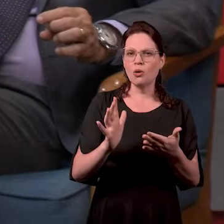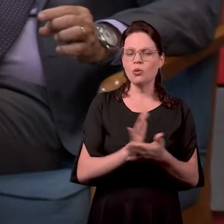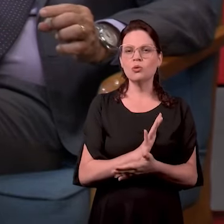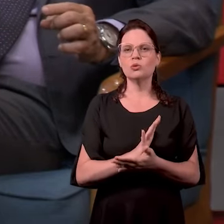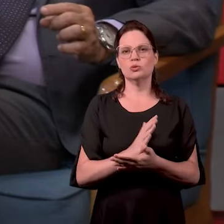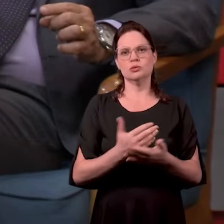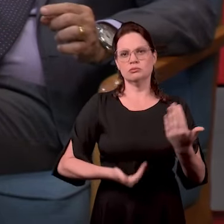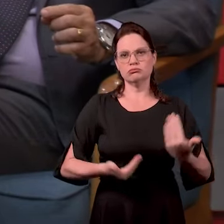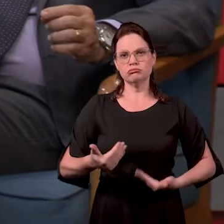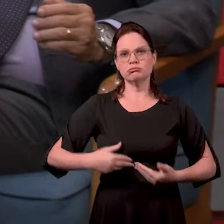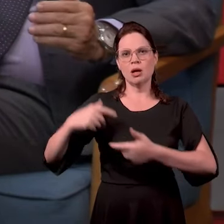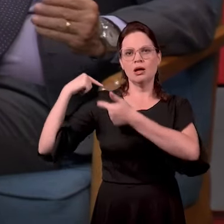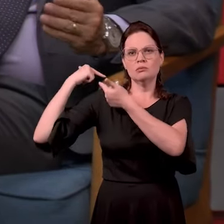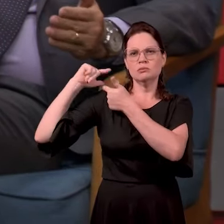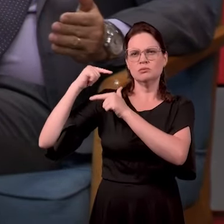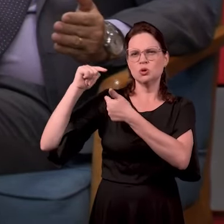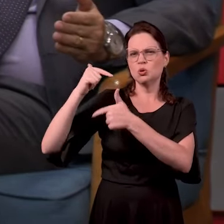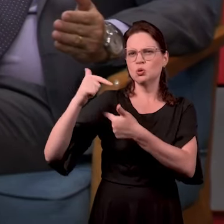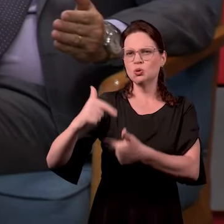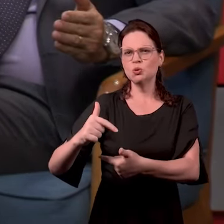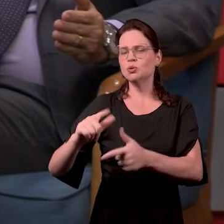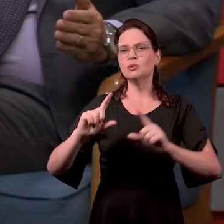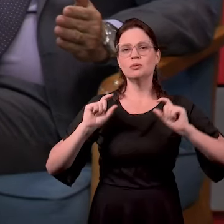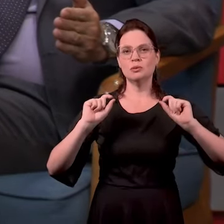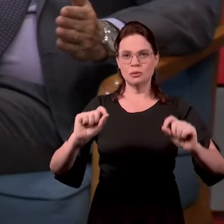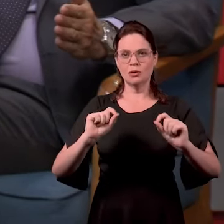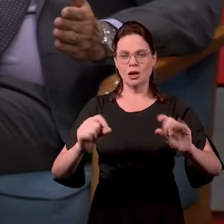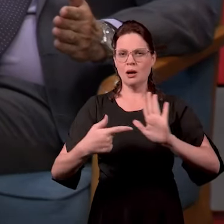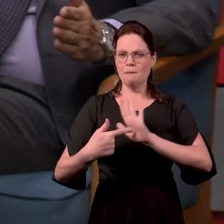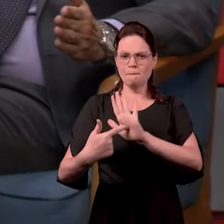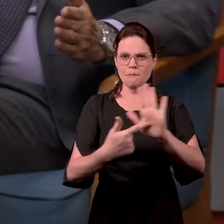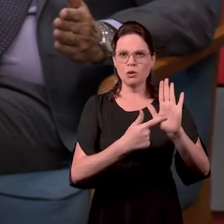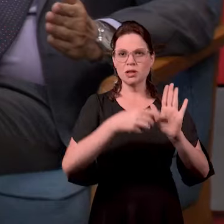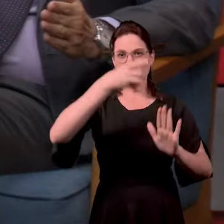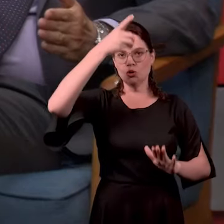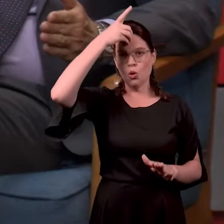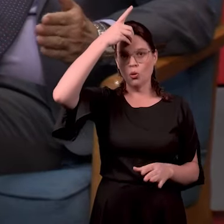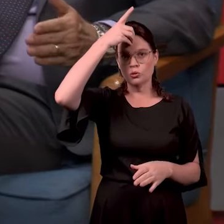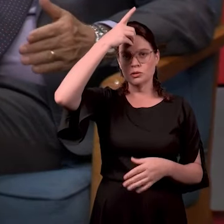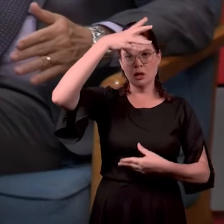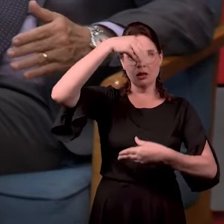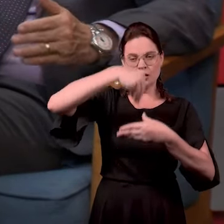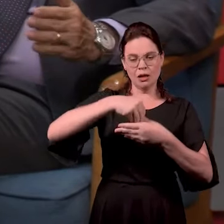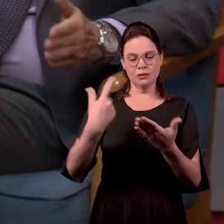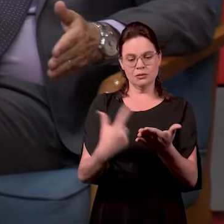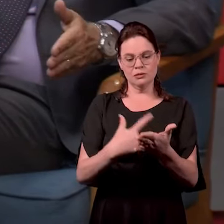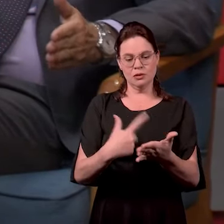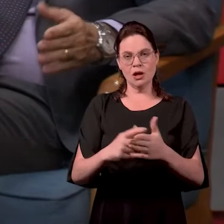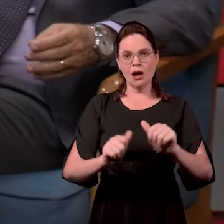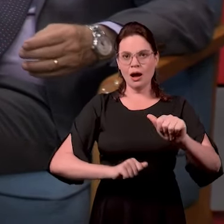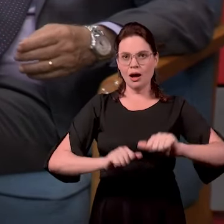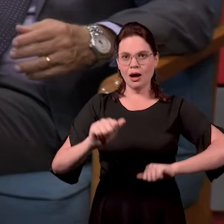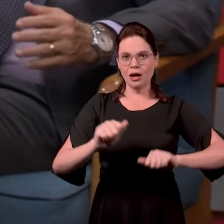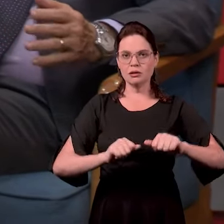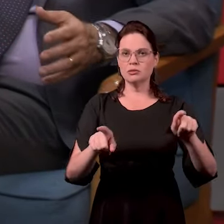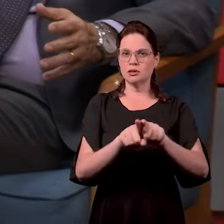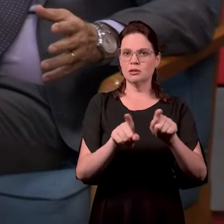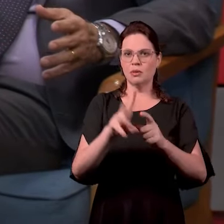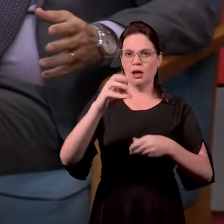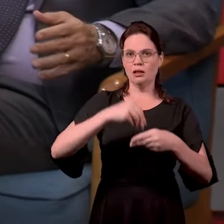evangélicos tradicionais alegam que os dons espirituais mencionados no livro de Atos e